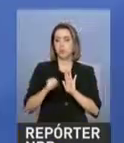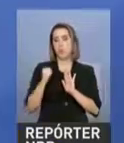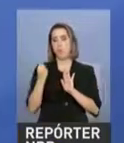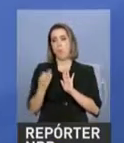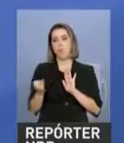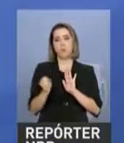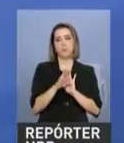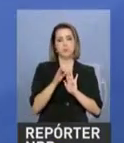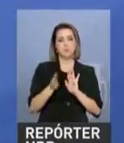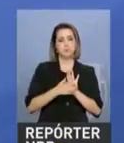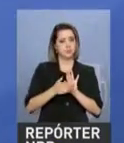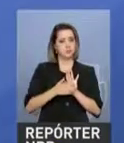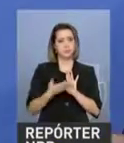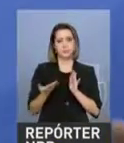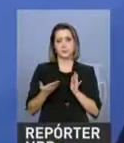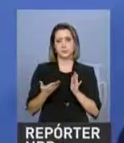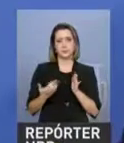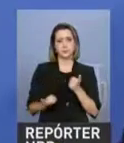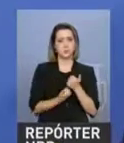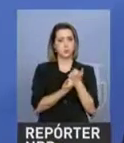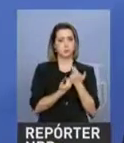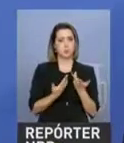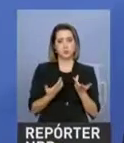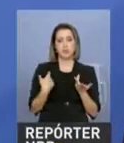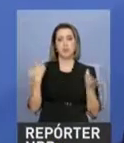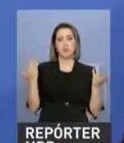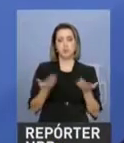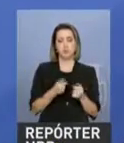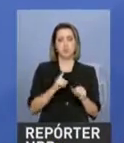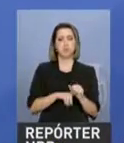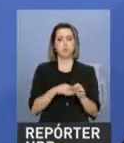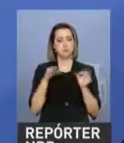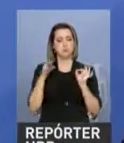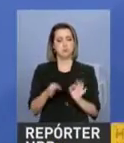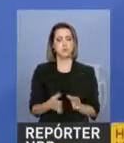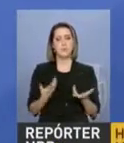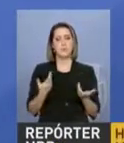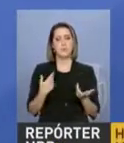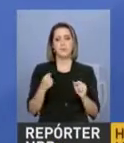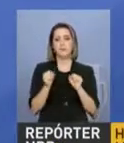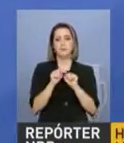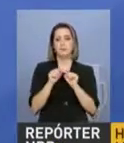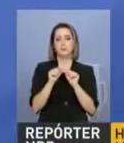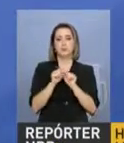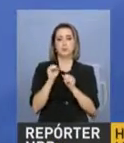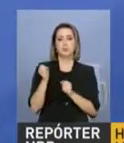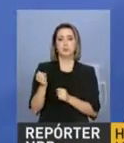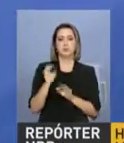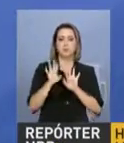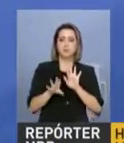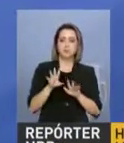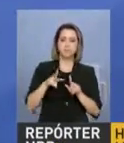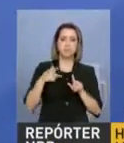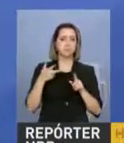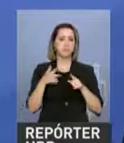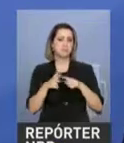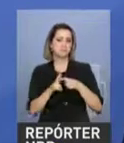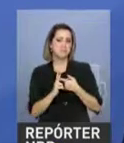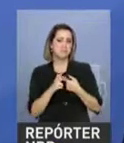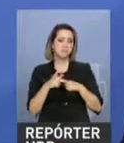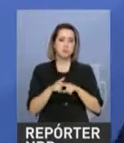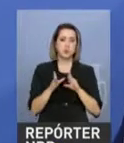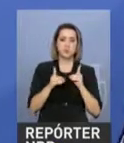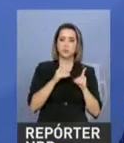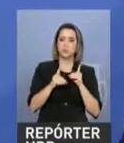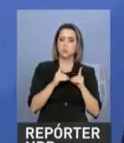propostas compensatórias. É um momento adequado para se fazer eventuais negociações